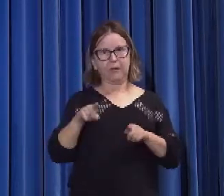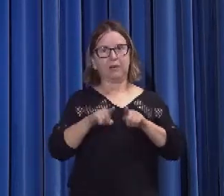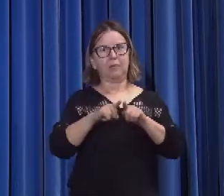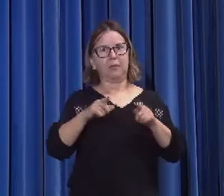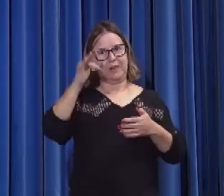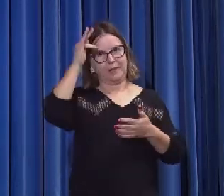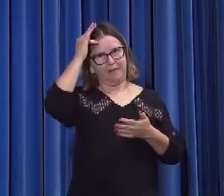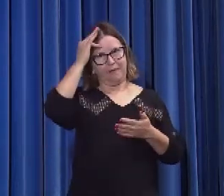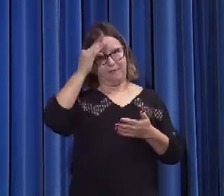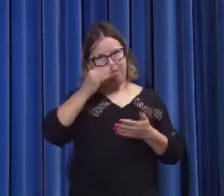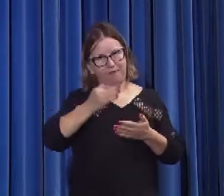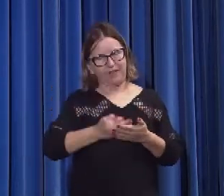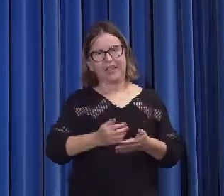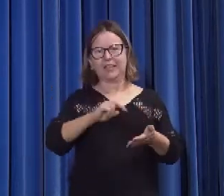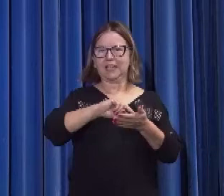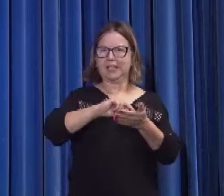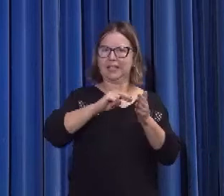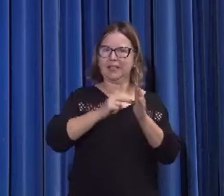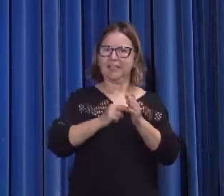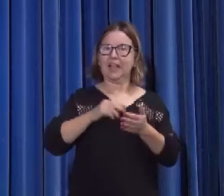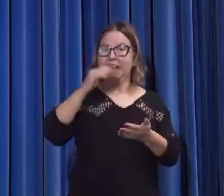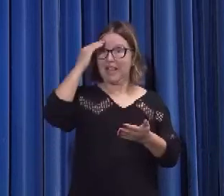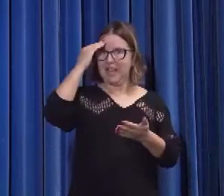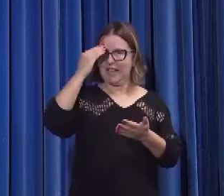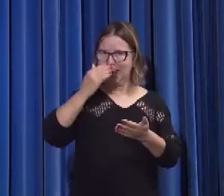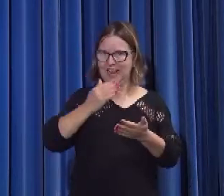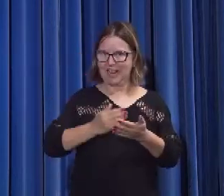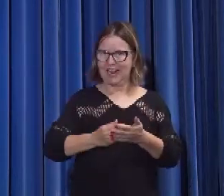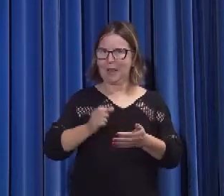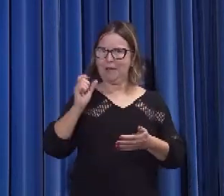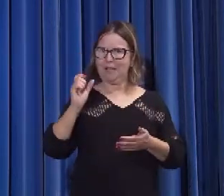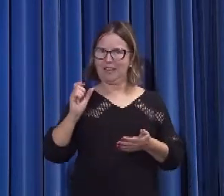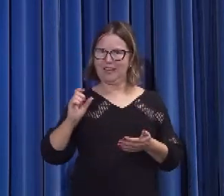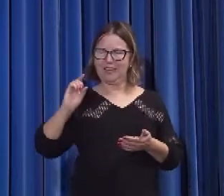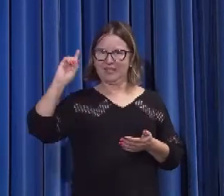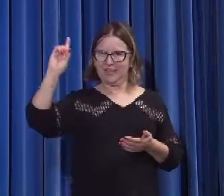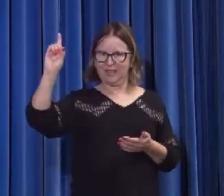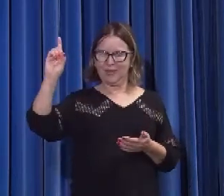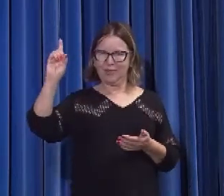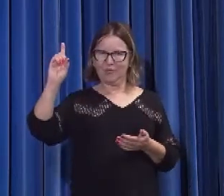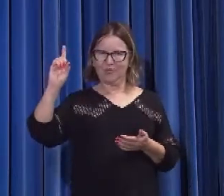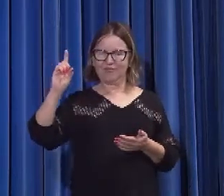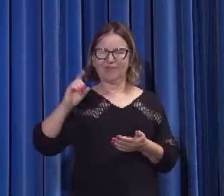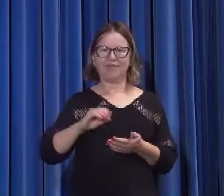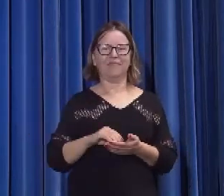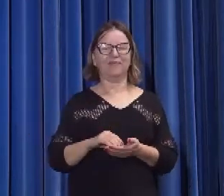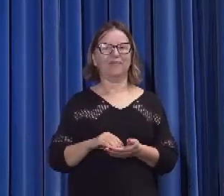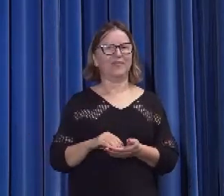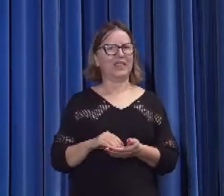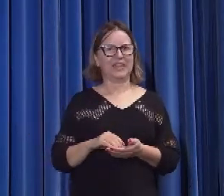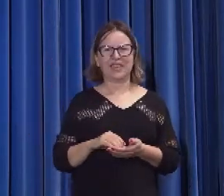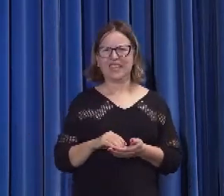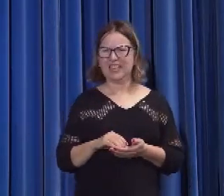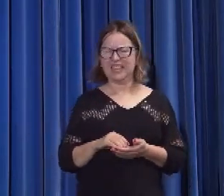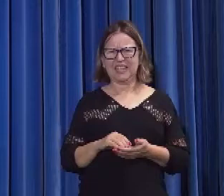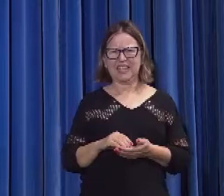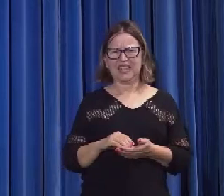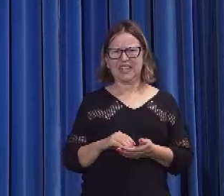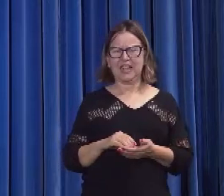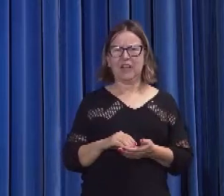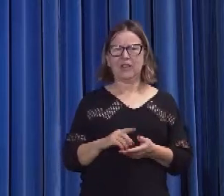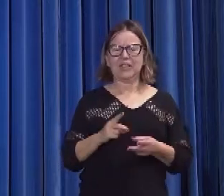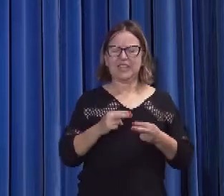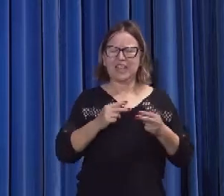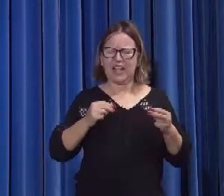palavra, não em superstição, não em mitos, não em premissas bíblicas falsas, não